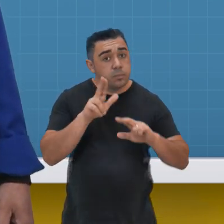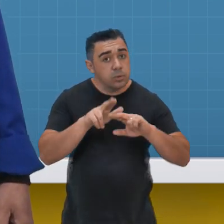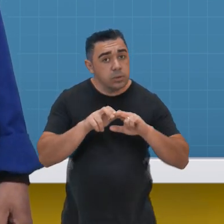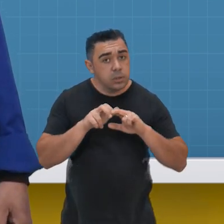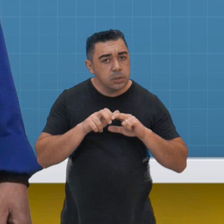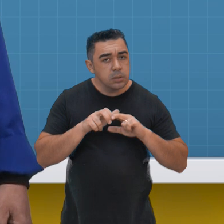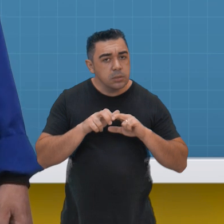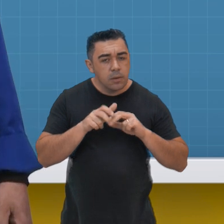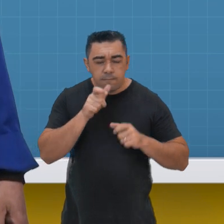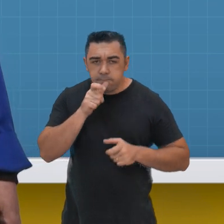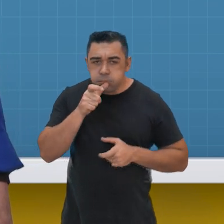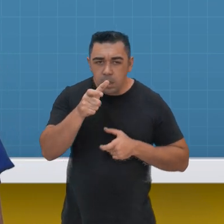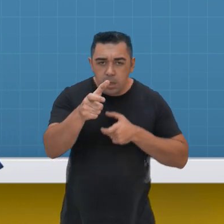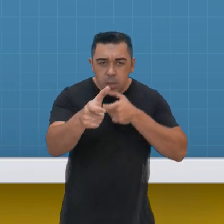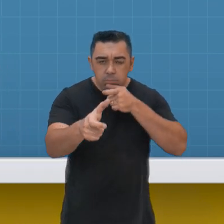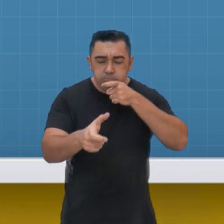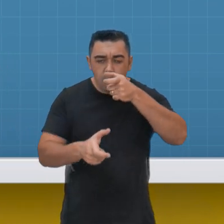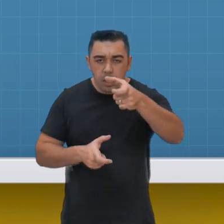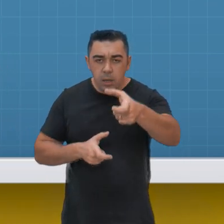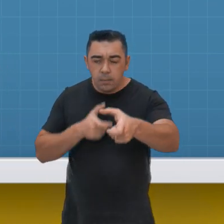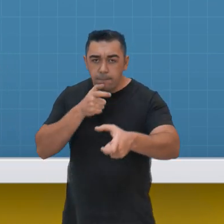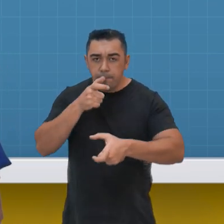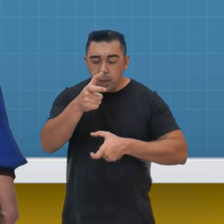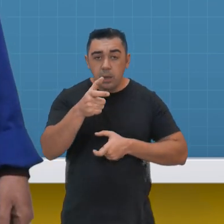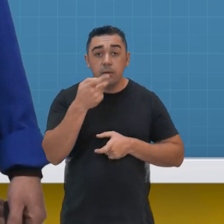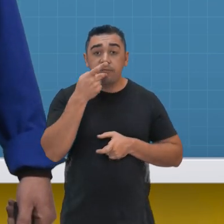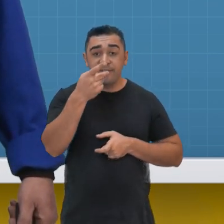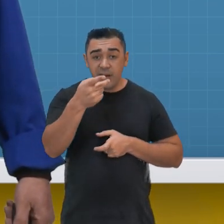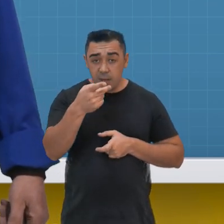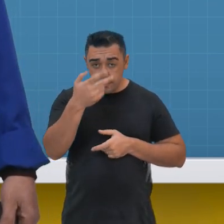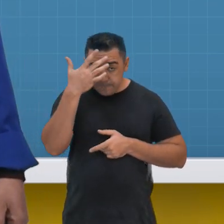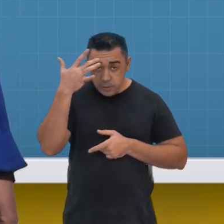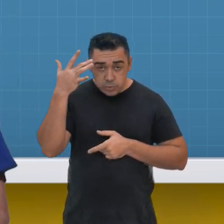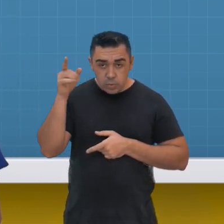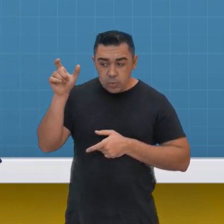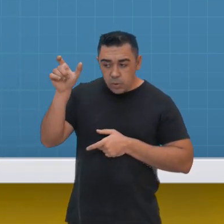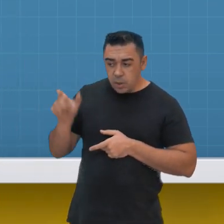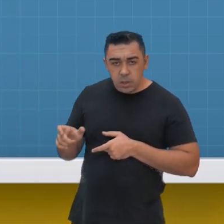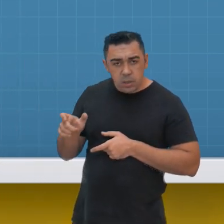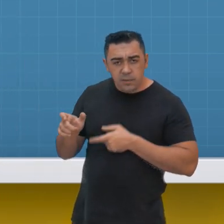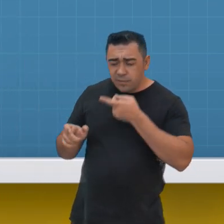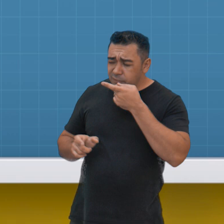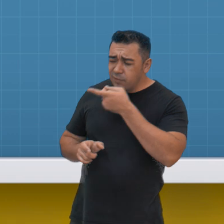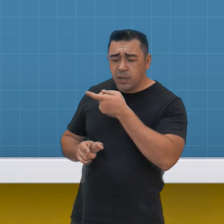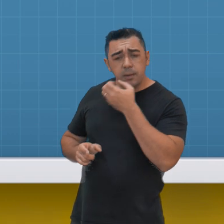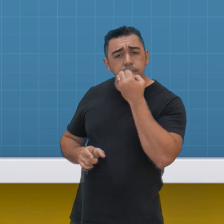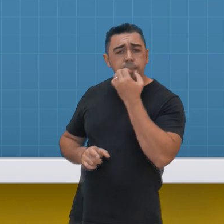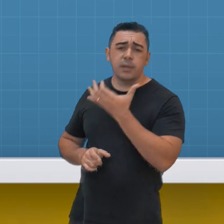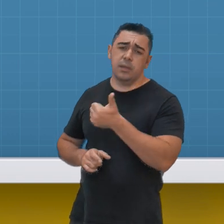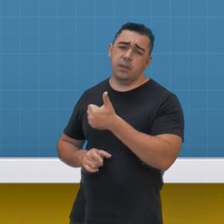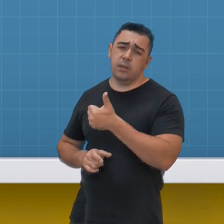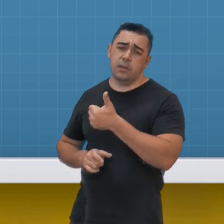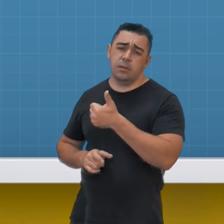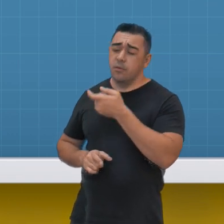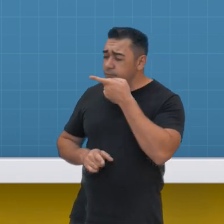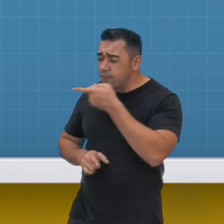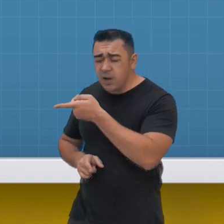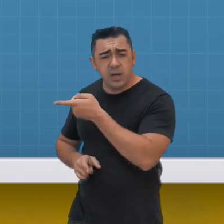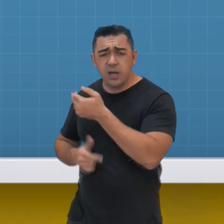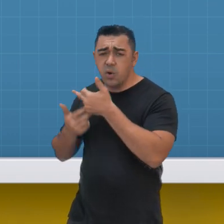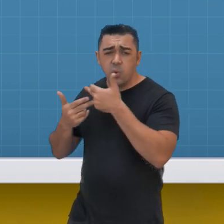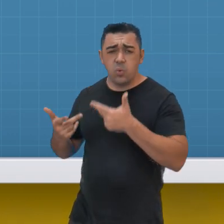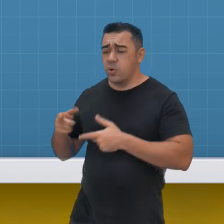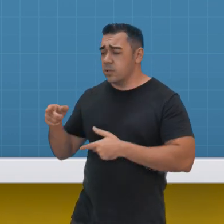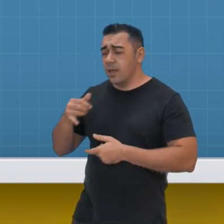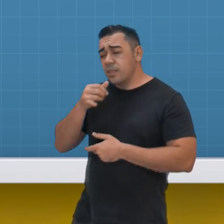Portanto, se você vai dizer alguma coisa para alguém que vai deixar essa pessoa triste, não